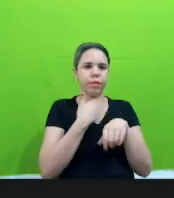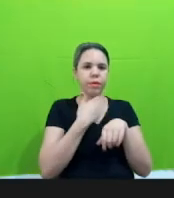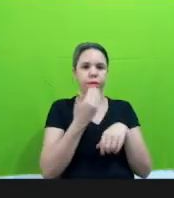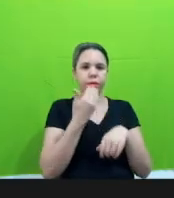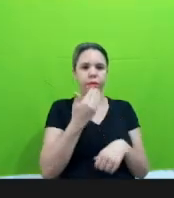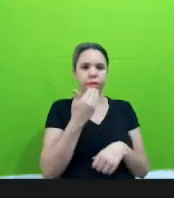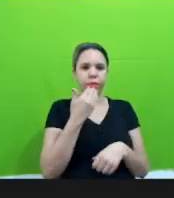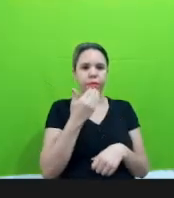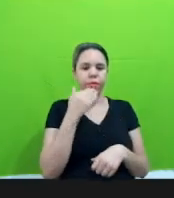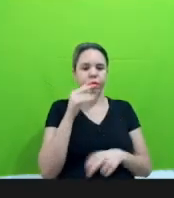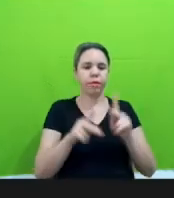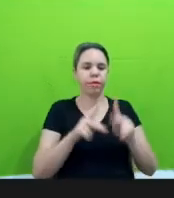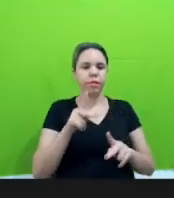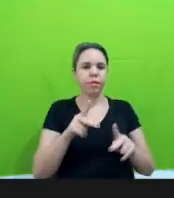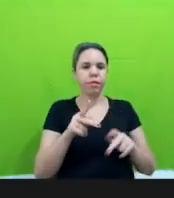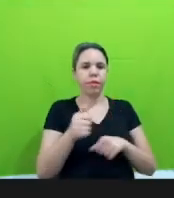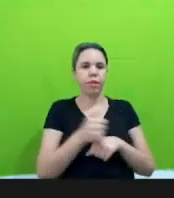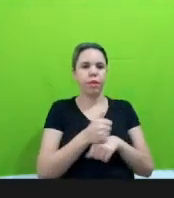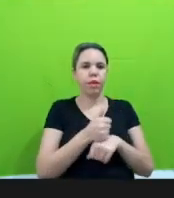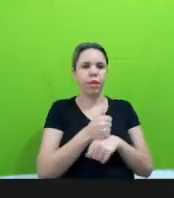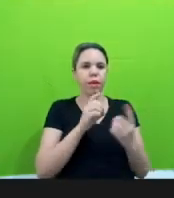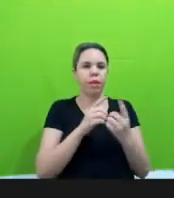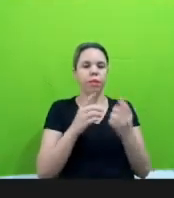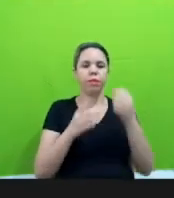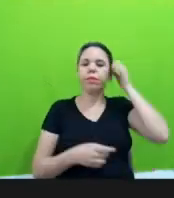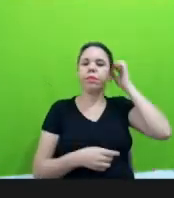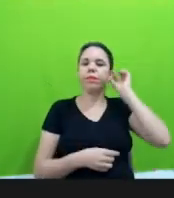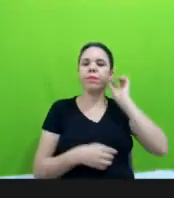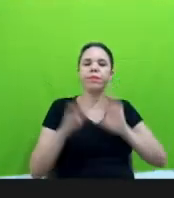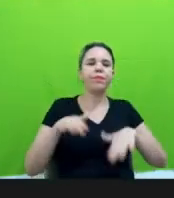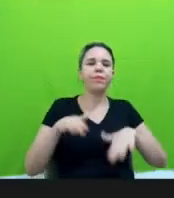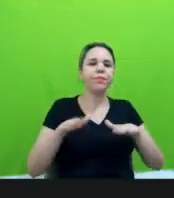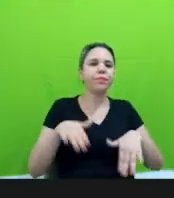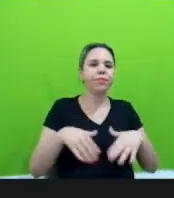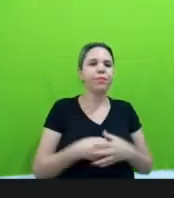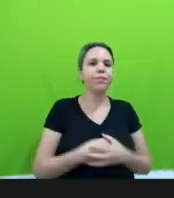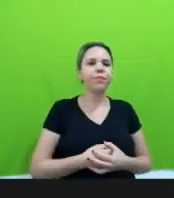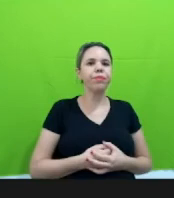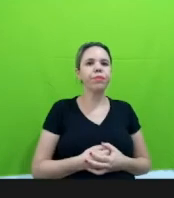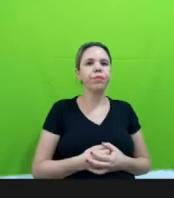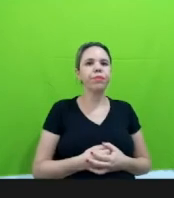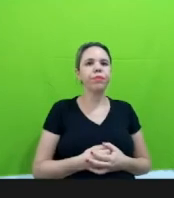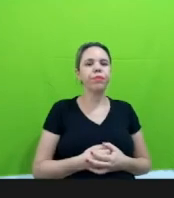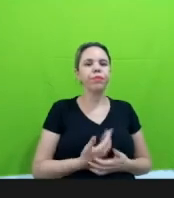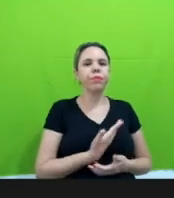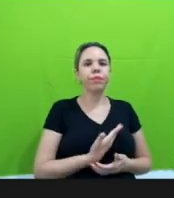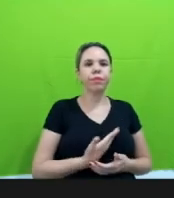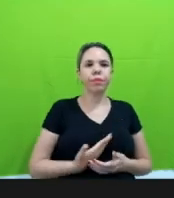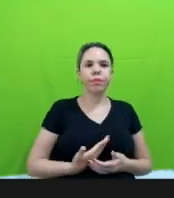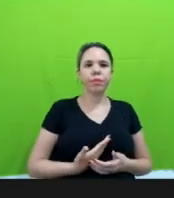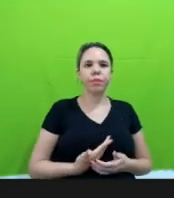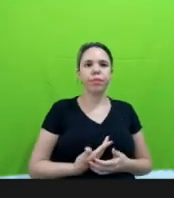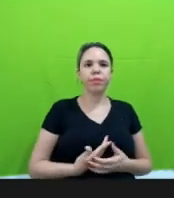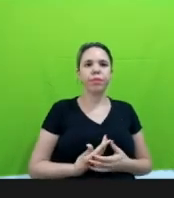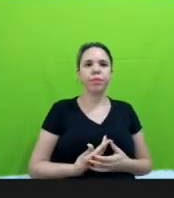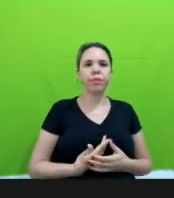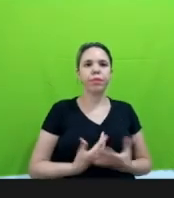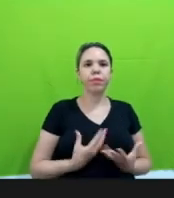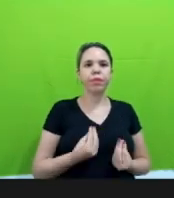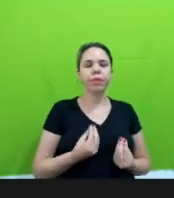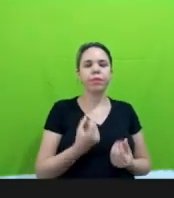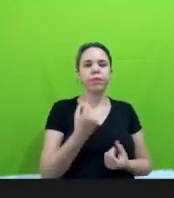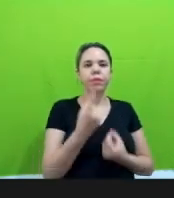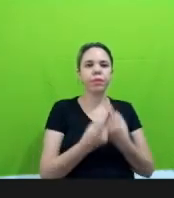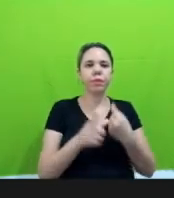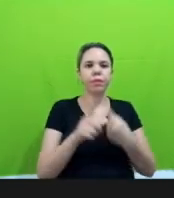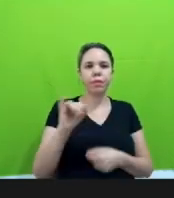com pessoas que atendem os pedidos, muitas vezes, né, lá no governo, há muito pouco pedido de lá, né?